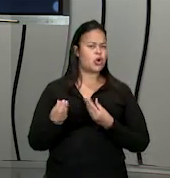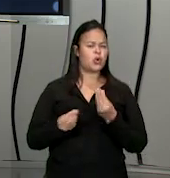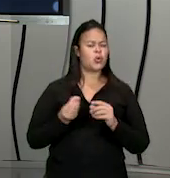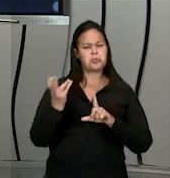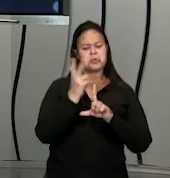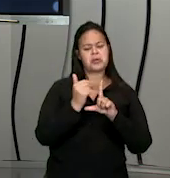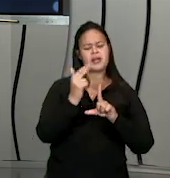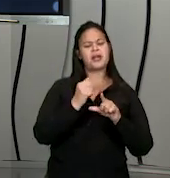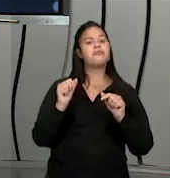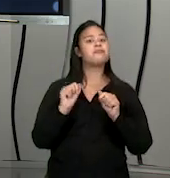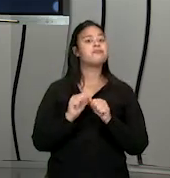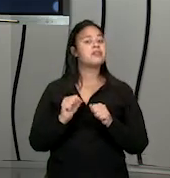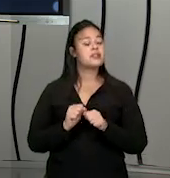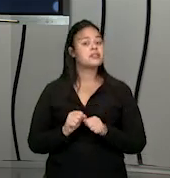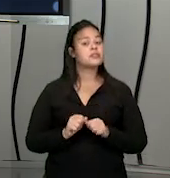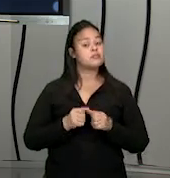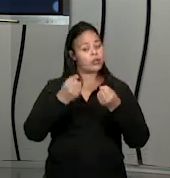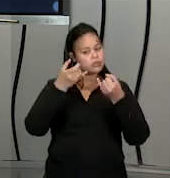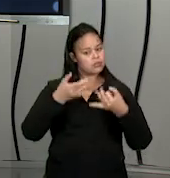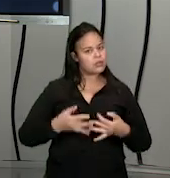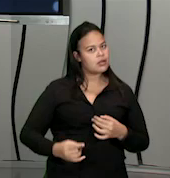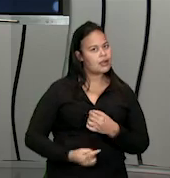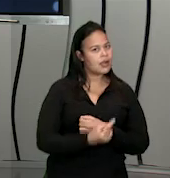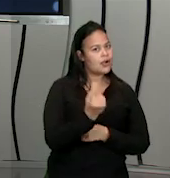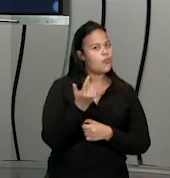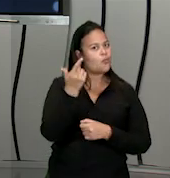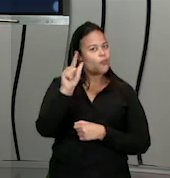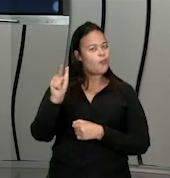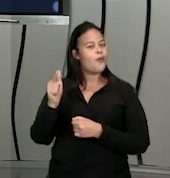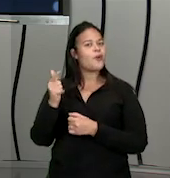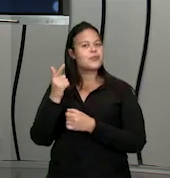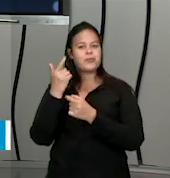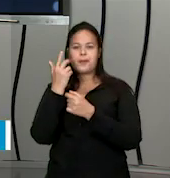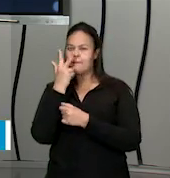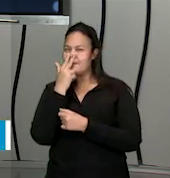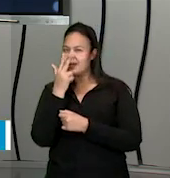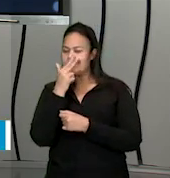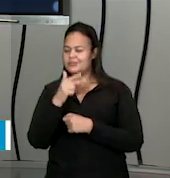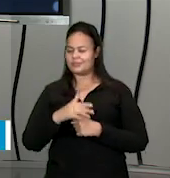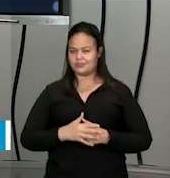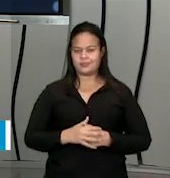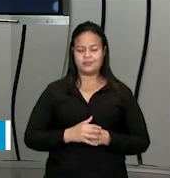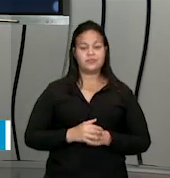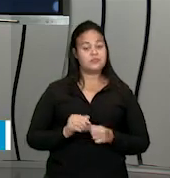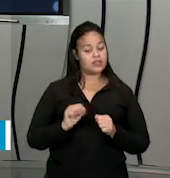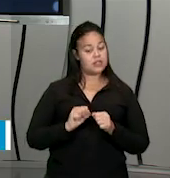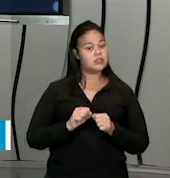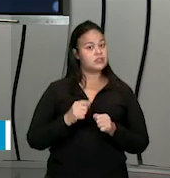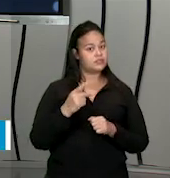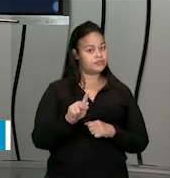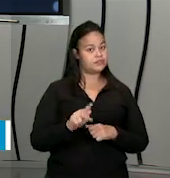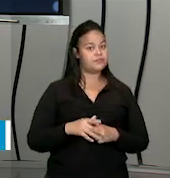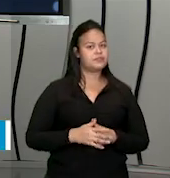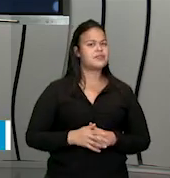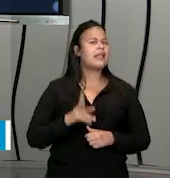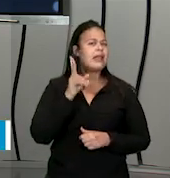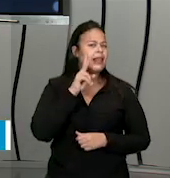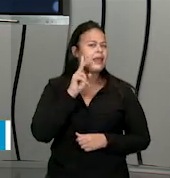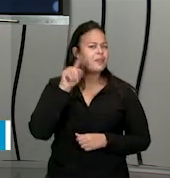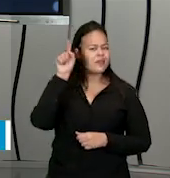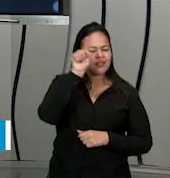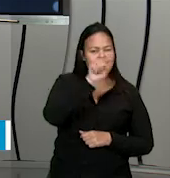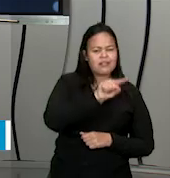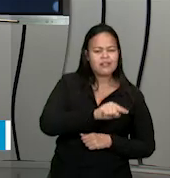vou te explicar um e os outros vão ser parecidos, tá bom? Então vamos lá, vamos para o seno. Lembrou lá do círculo agora?